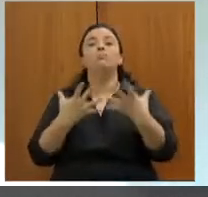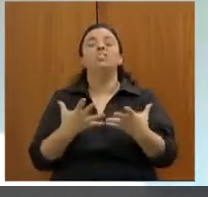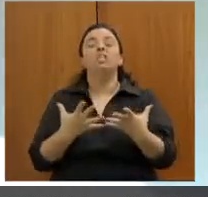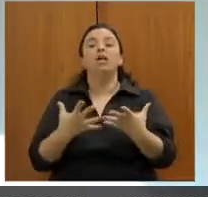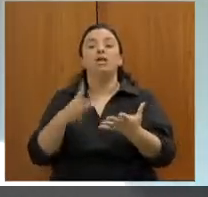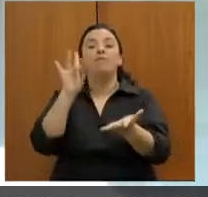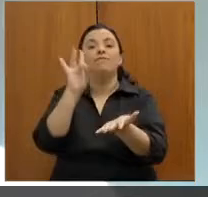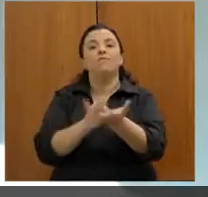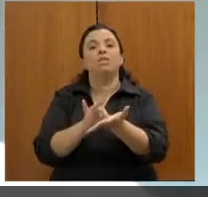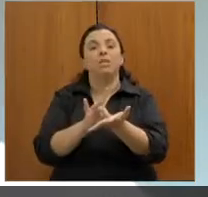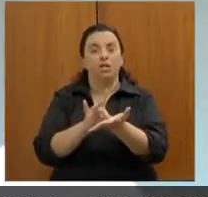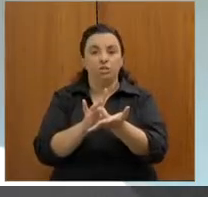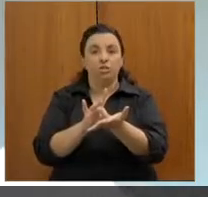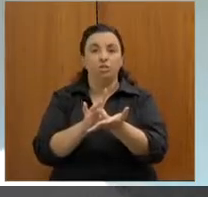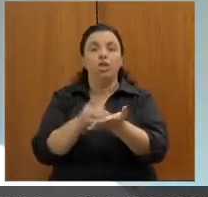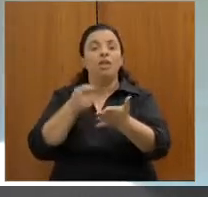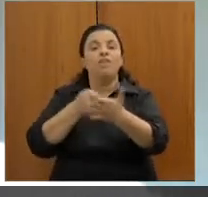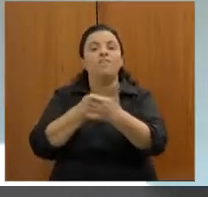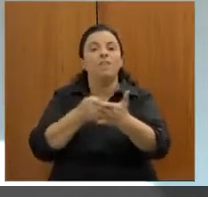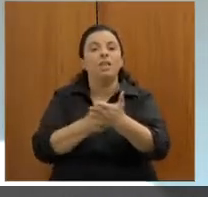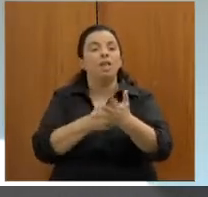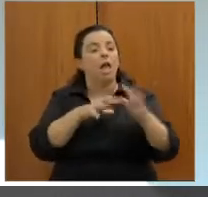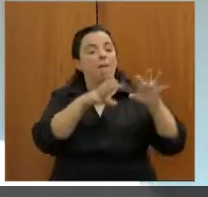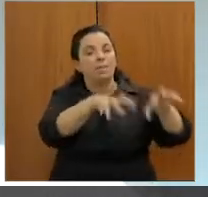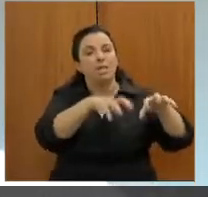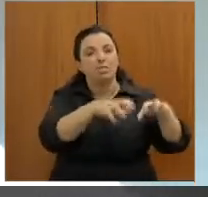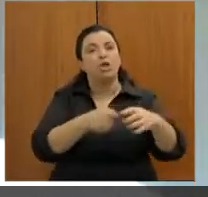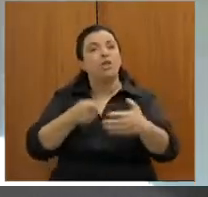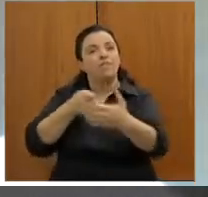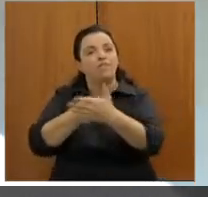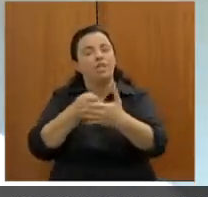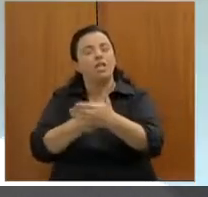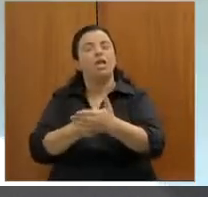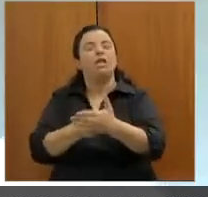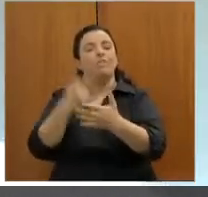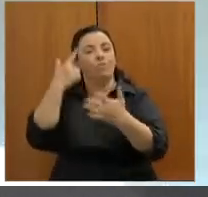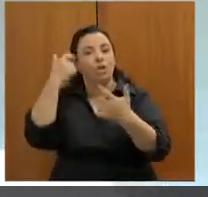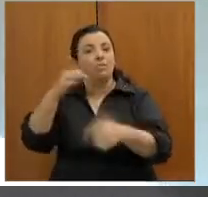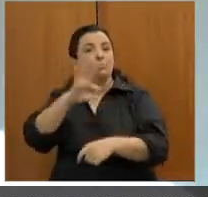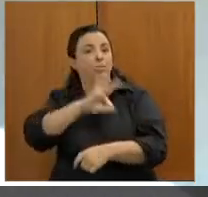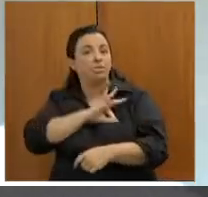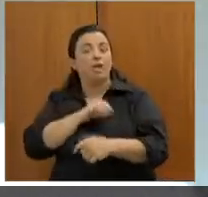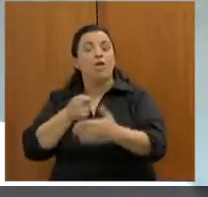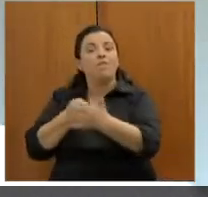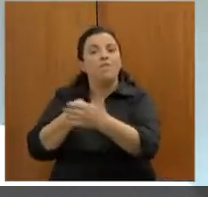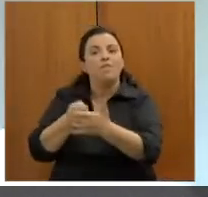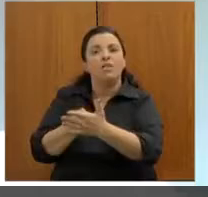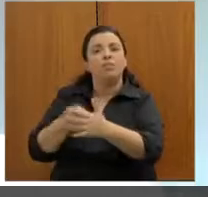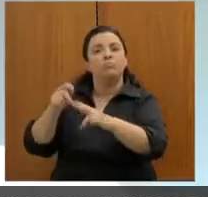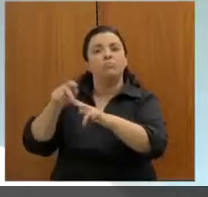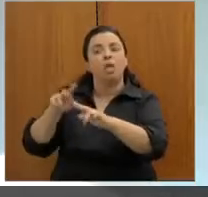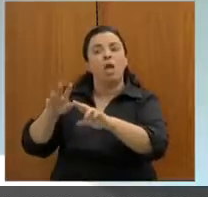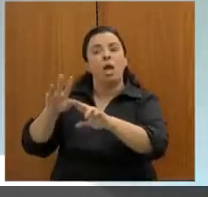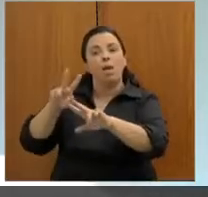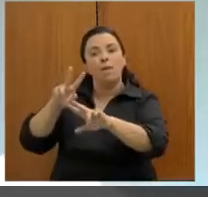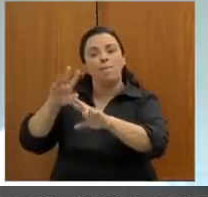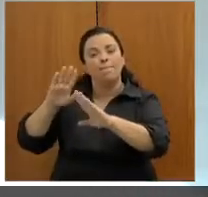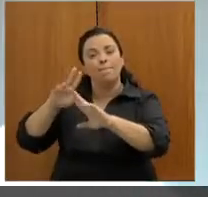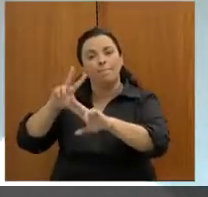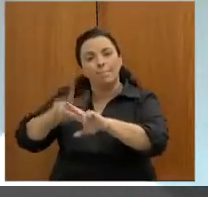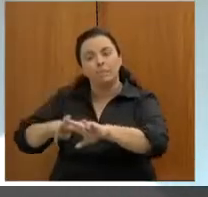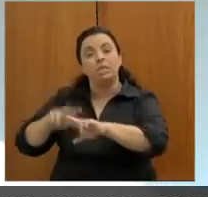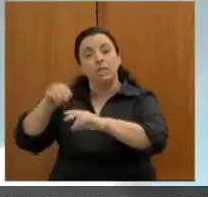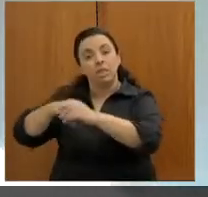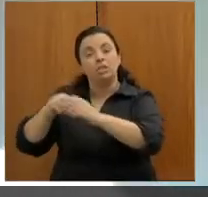entrega o concreto enfrentando a mineração enfrentando a violência policial enfrentando encarceramento enfrenta na falta de emprego